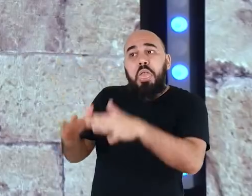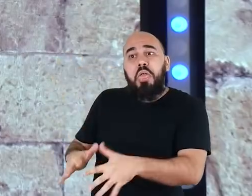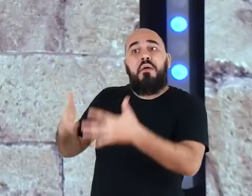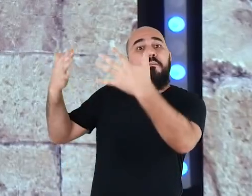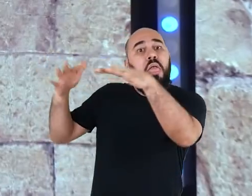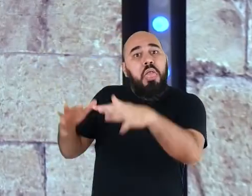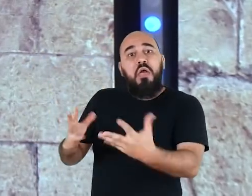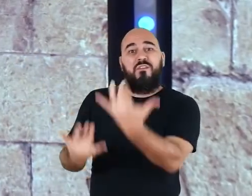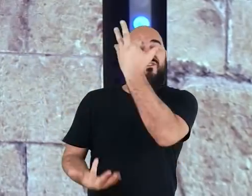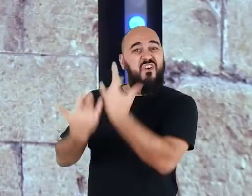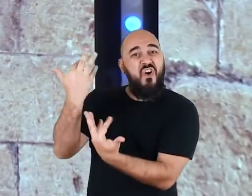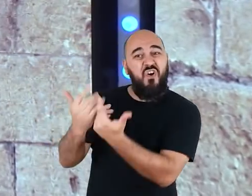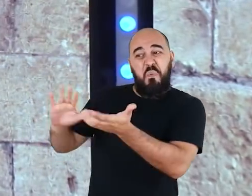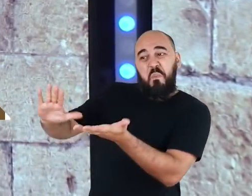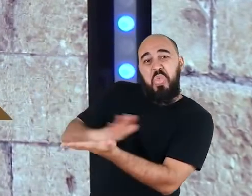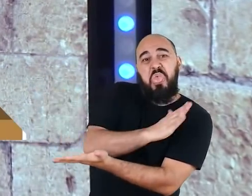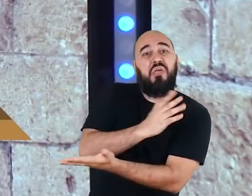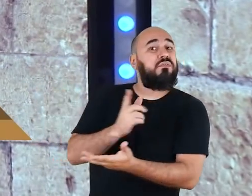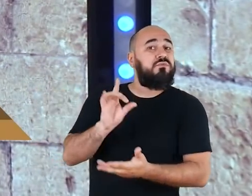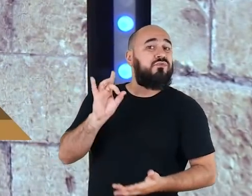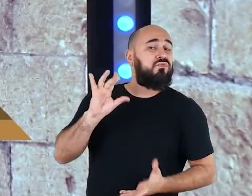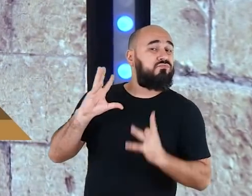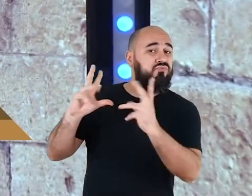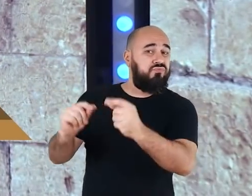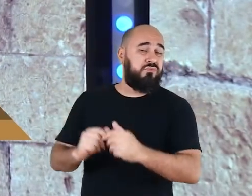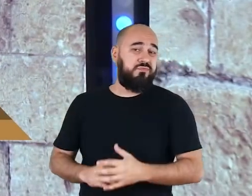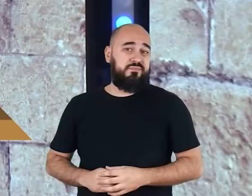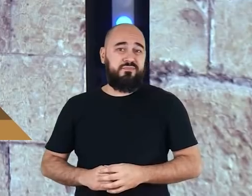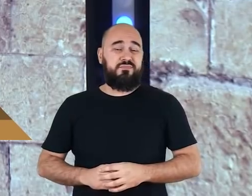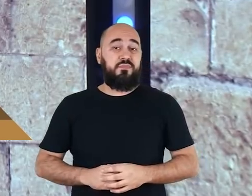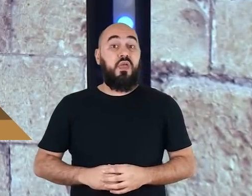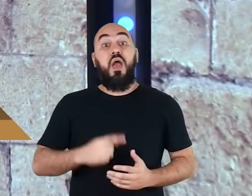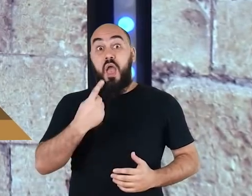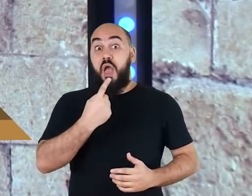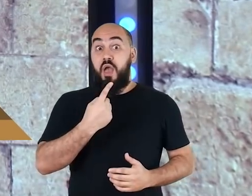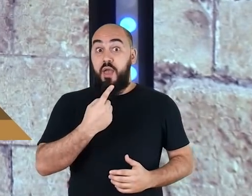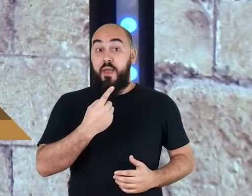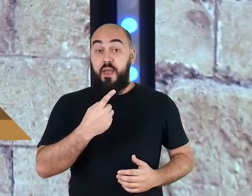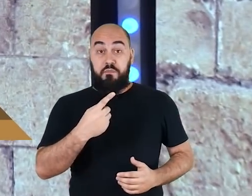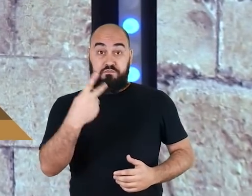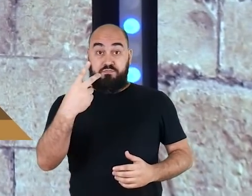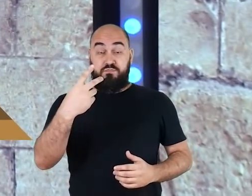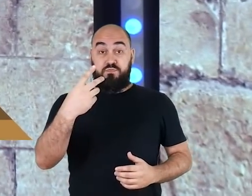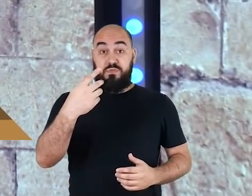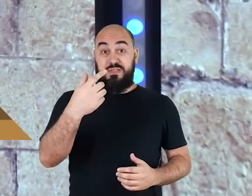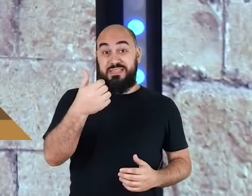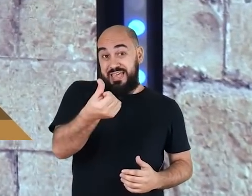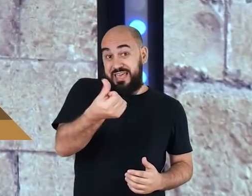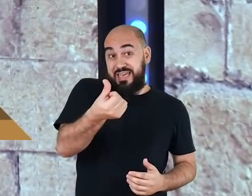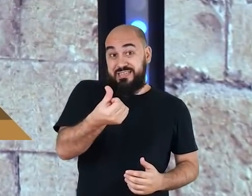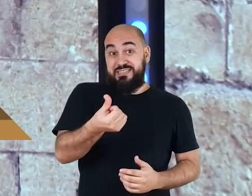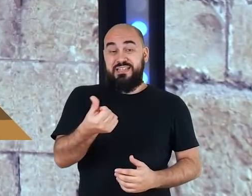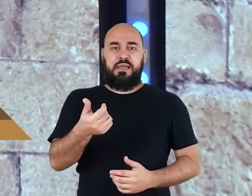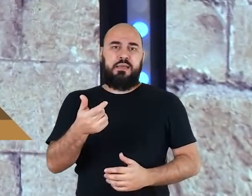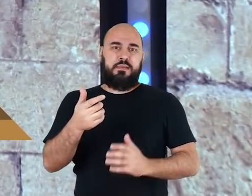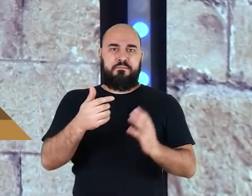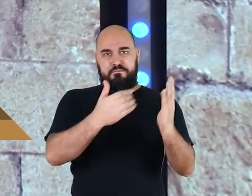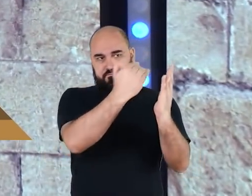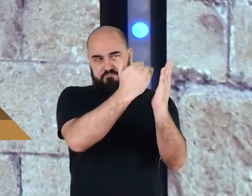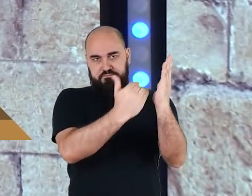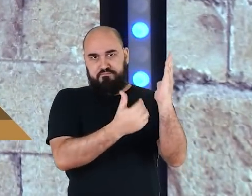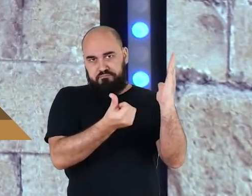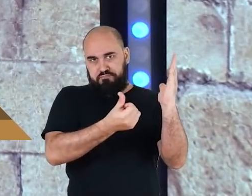A penúltima e também grandiosa maravilha que nós deveríamos apresentar aqui na lista das 7 maravilhas do mundo